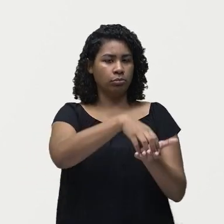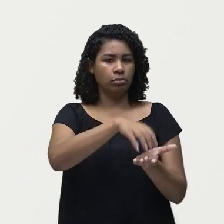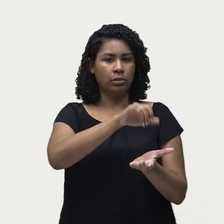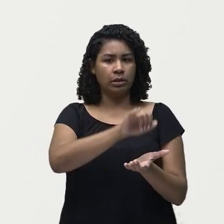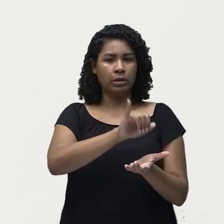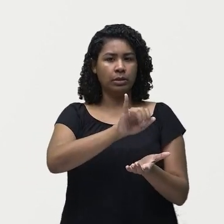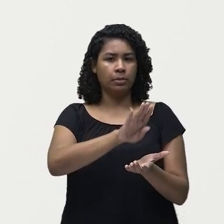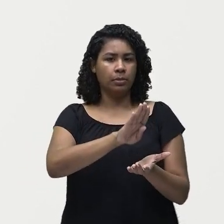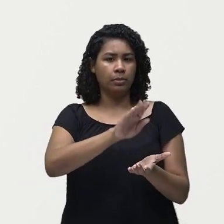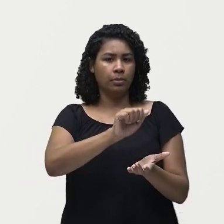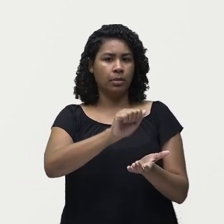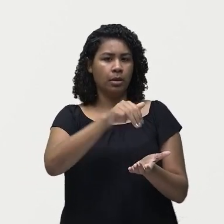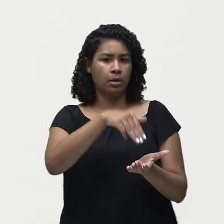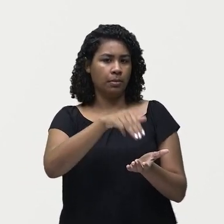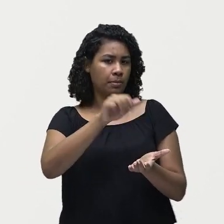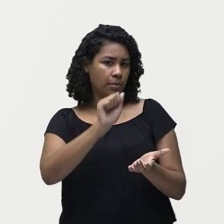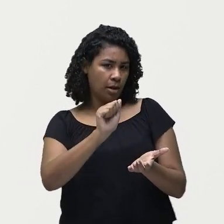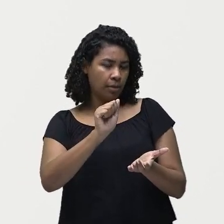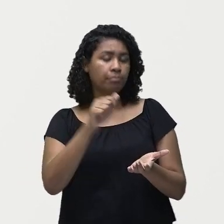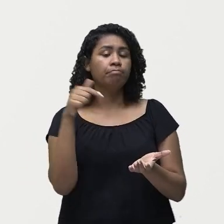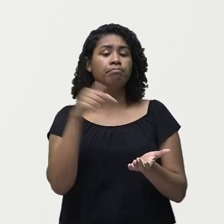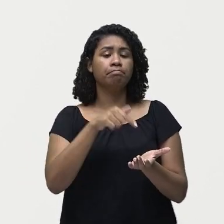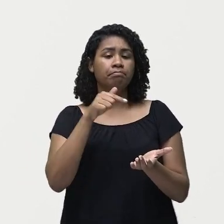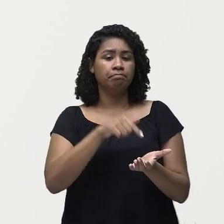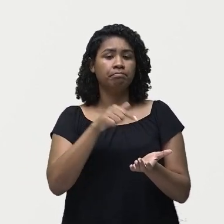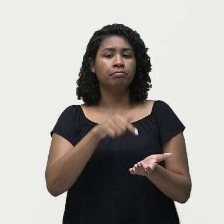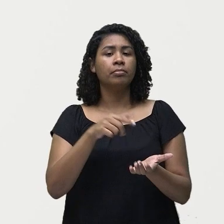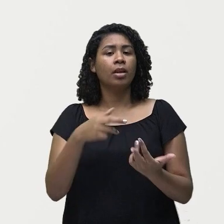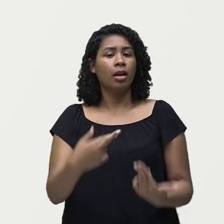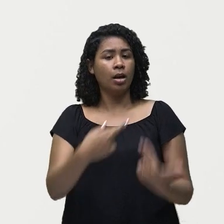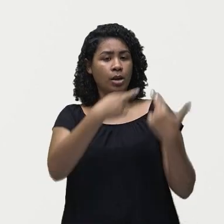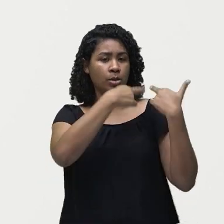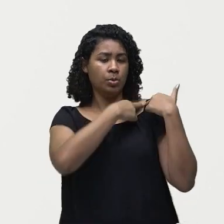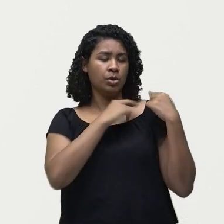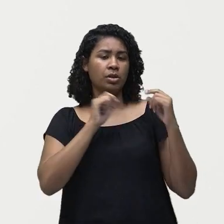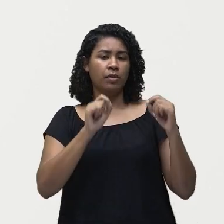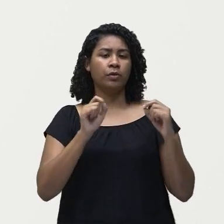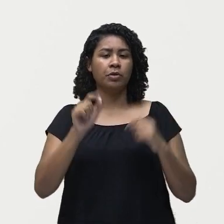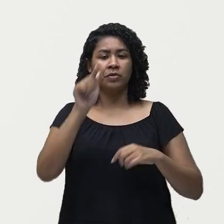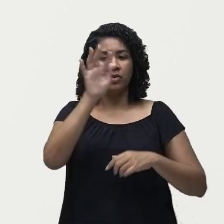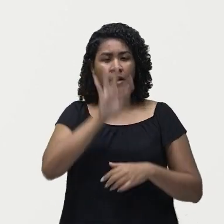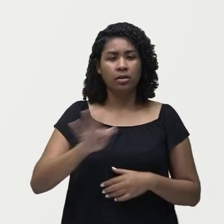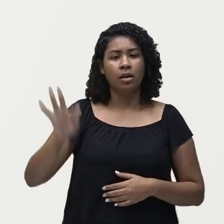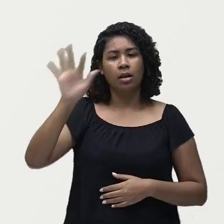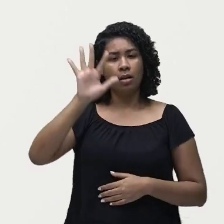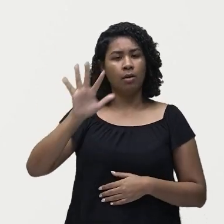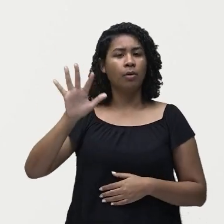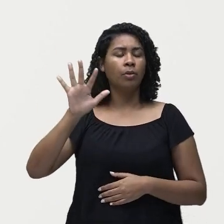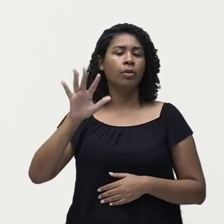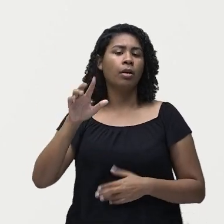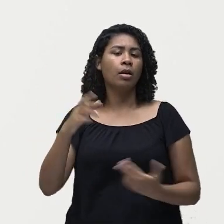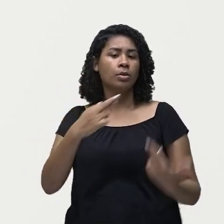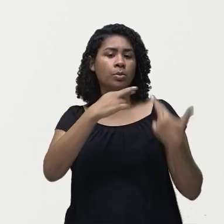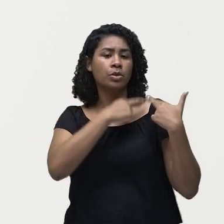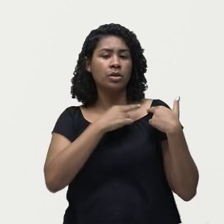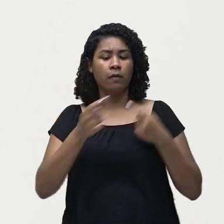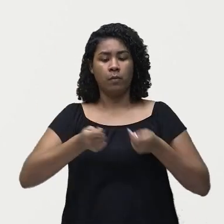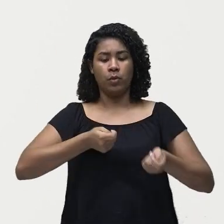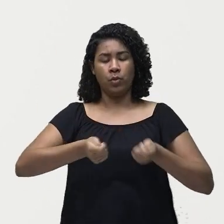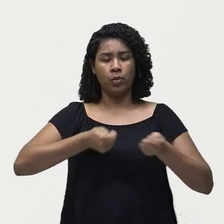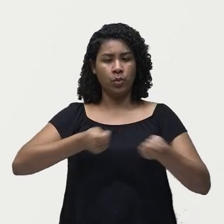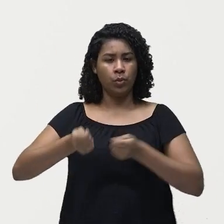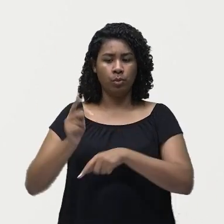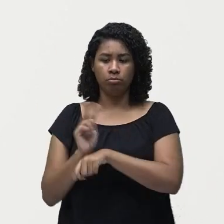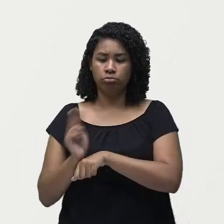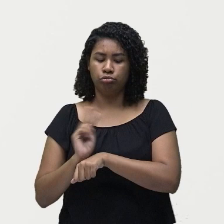IBAMA, ele é a instituição federal responsável por esse controle, né,